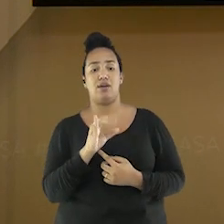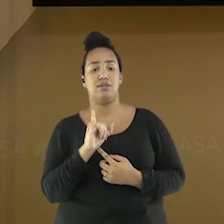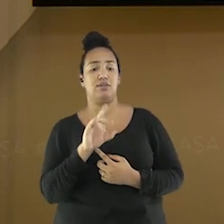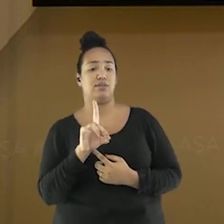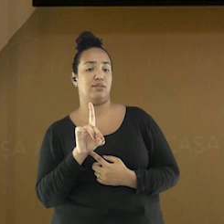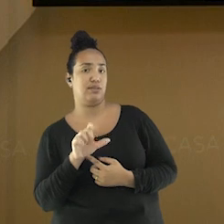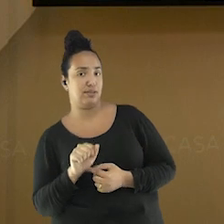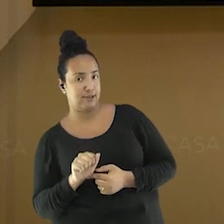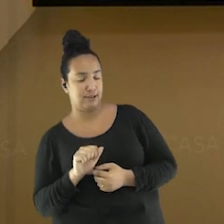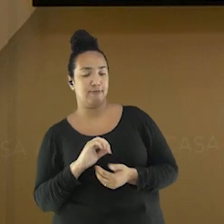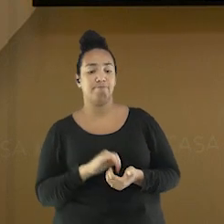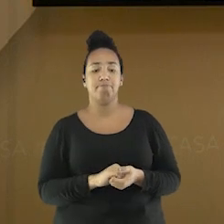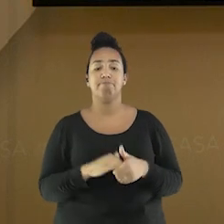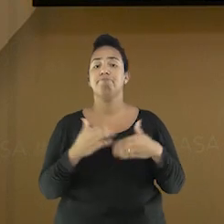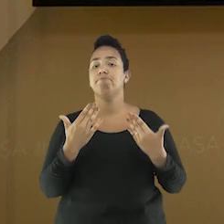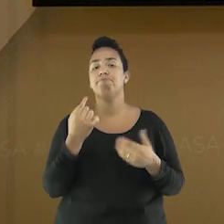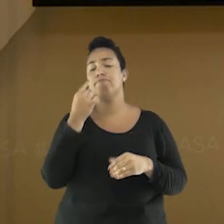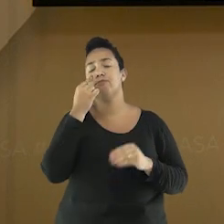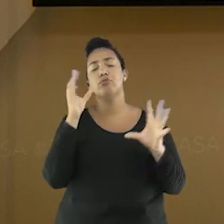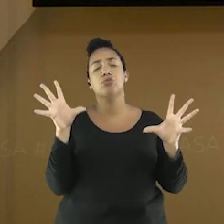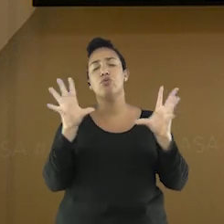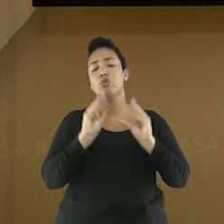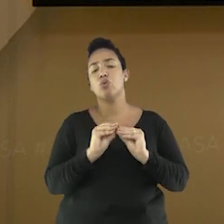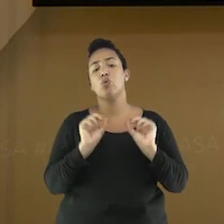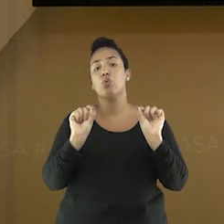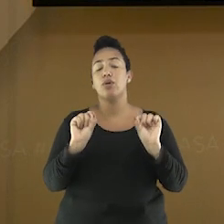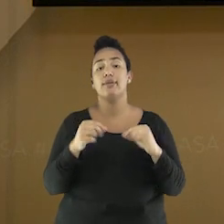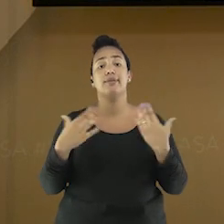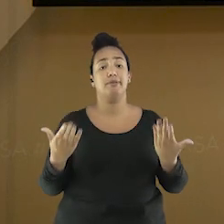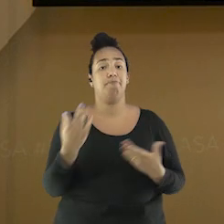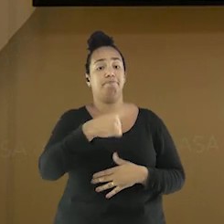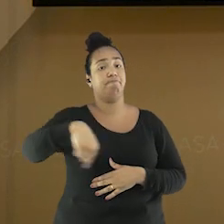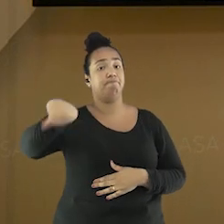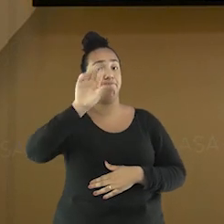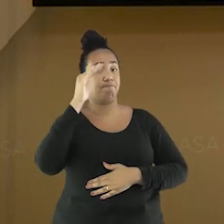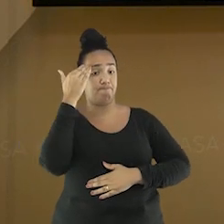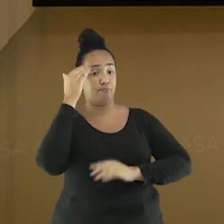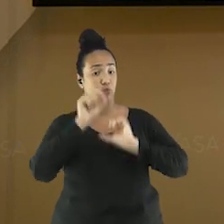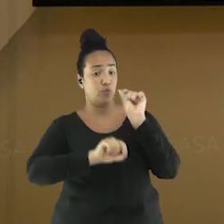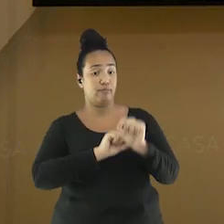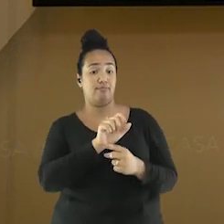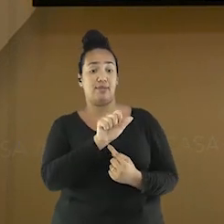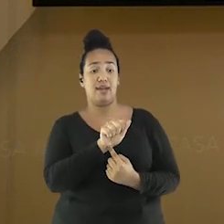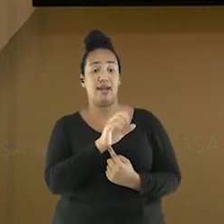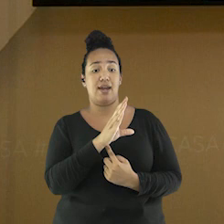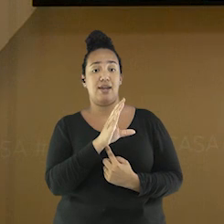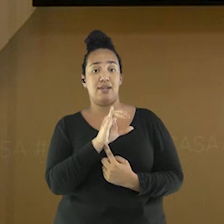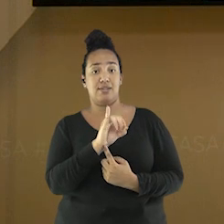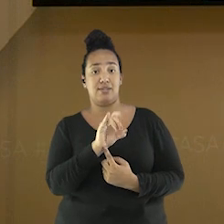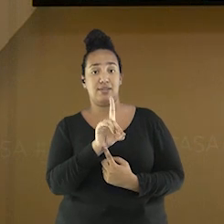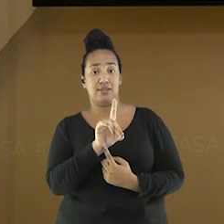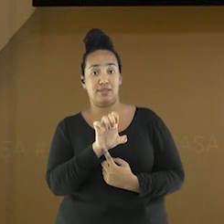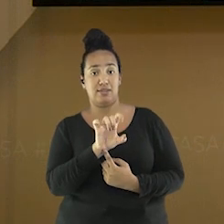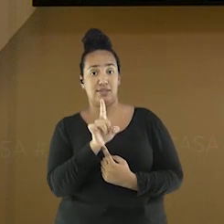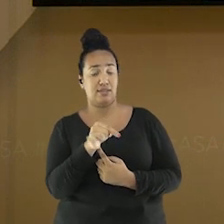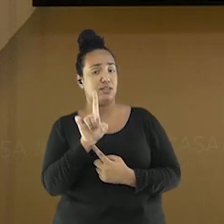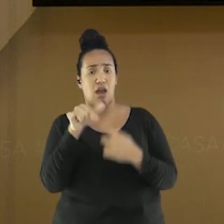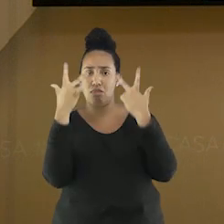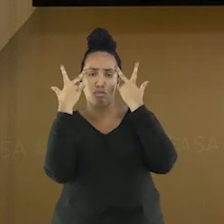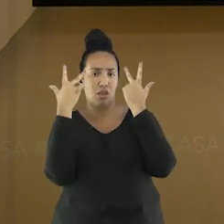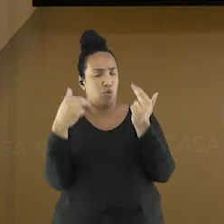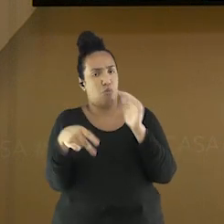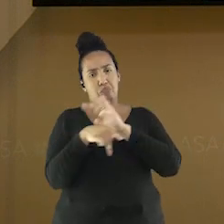concluir a partir dessa reportagem? É possível entender que a acidez é uma característica natural da chuva.